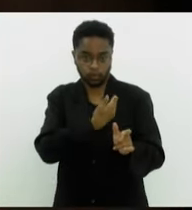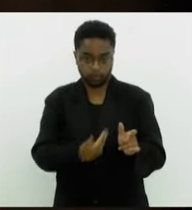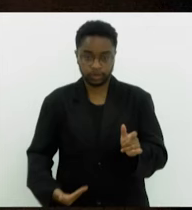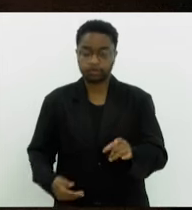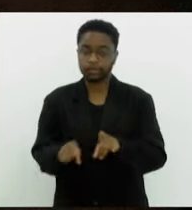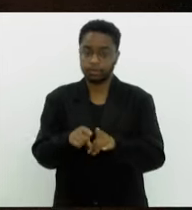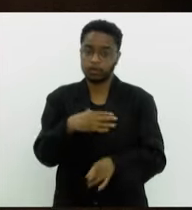também